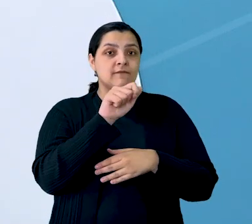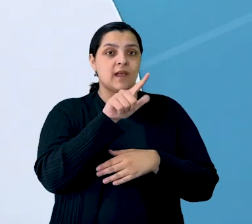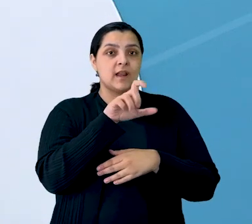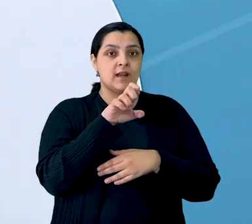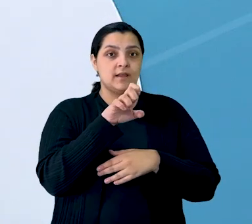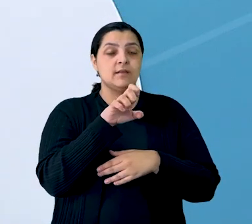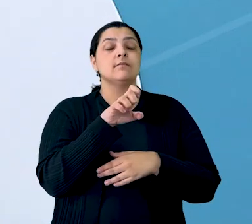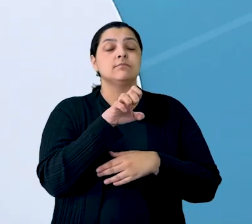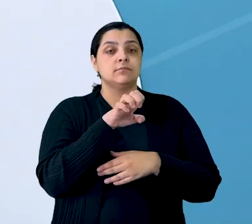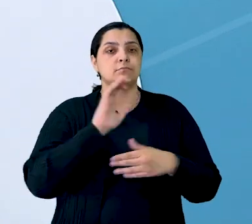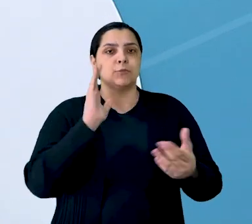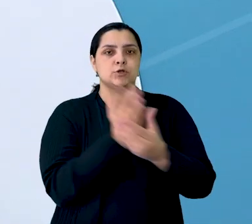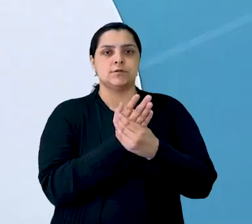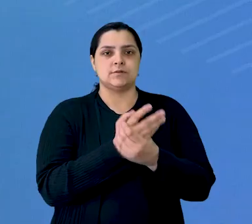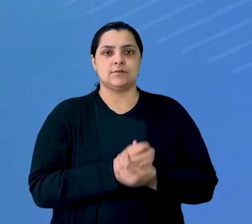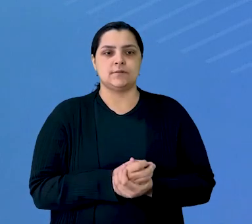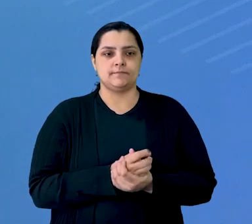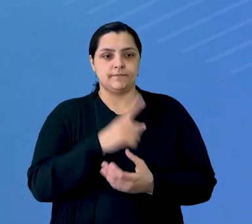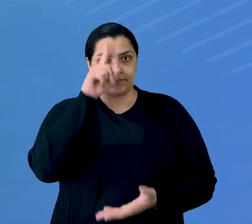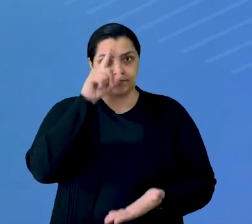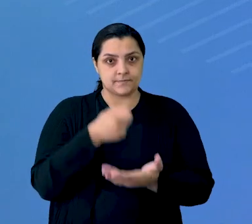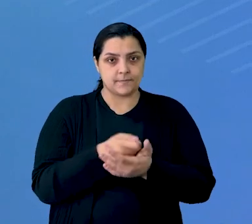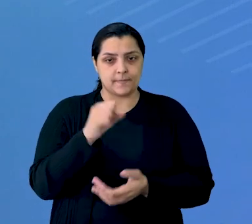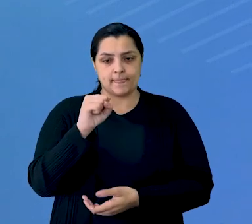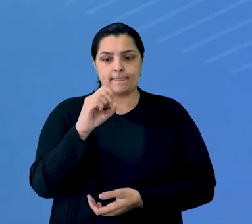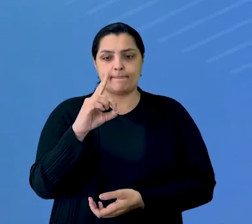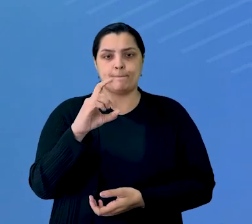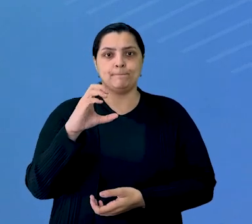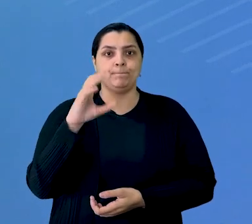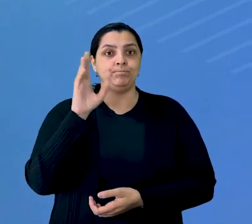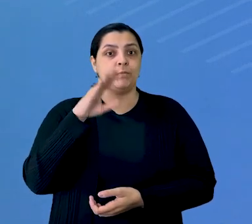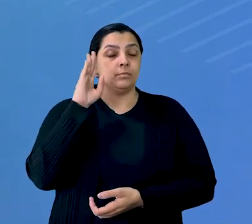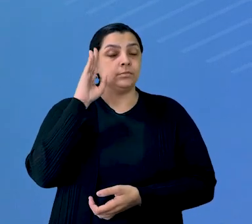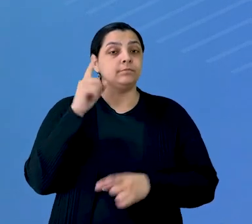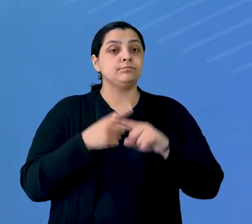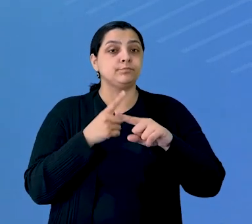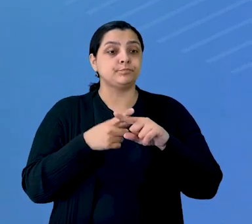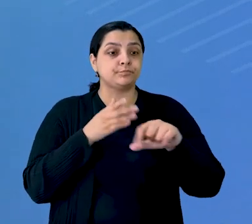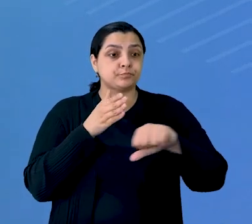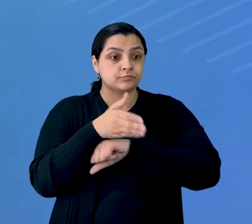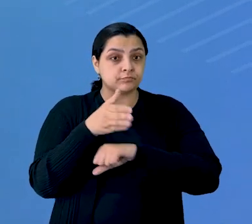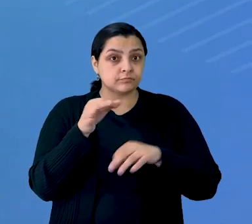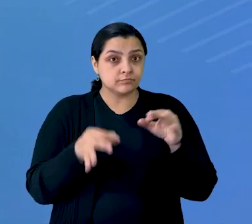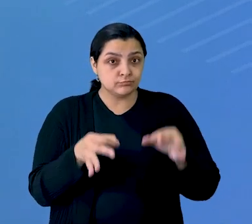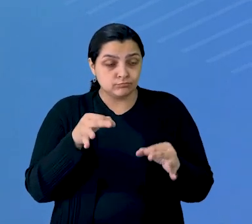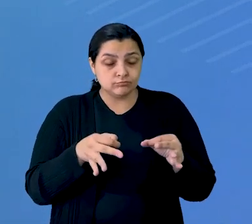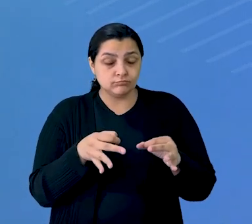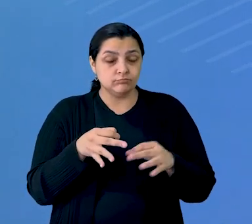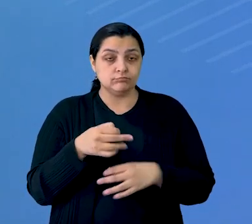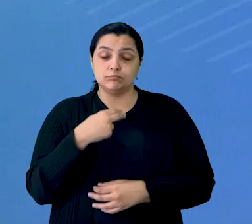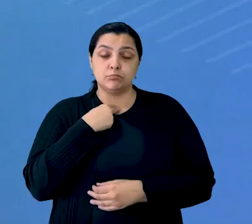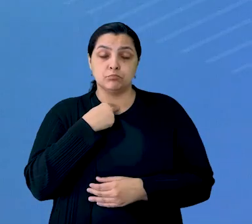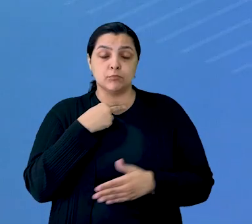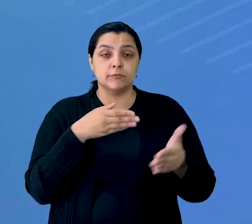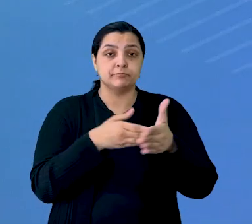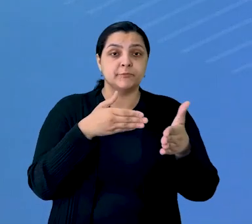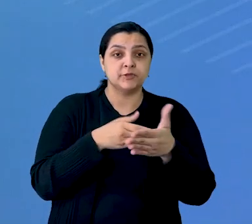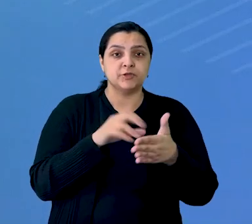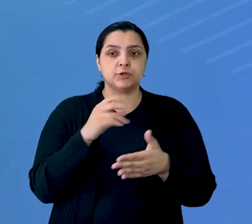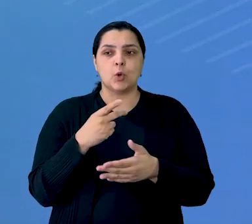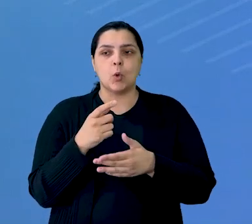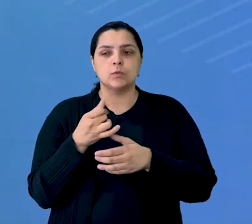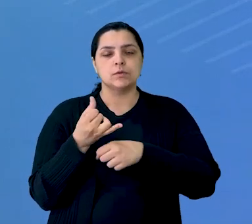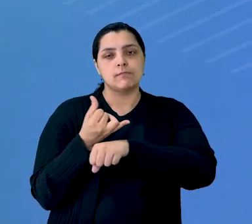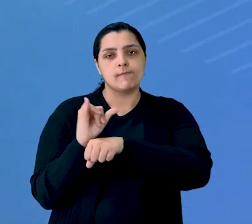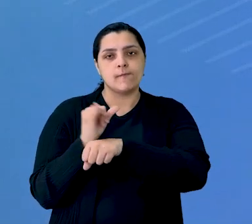Pará entrarem com ação judicial. A decisão da SDC se baseou no princípio de que o acesso à justiça não pode ser impedido